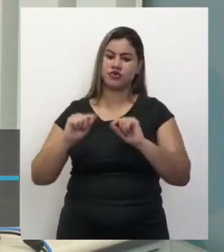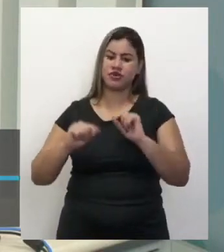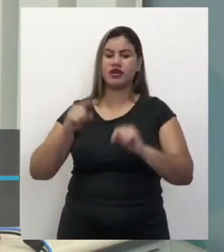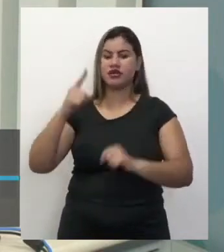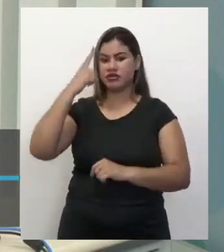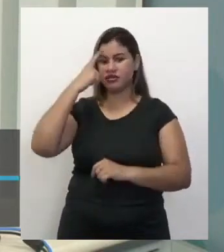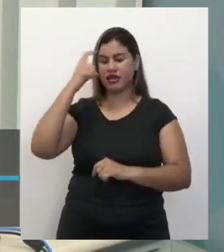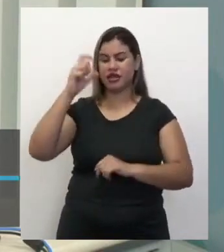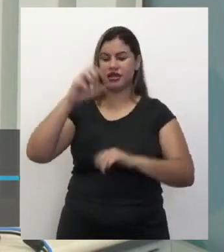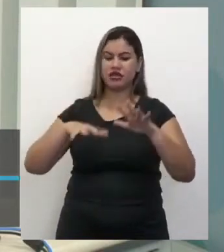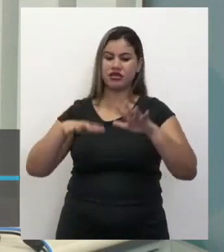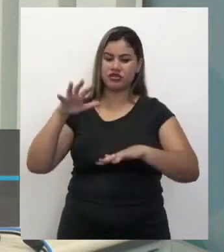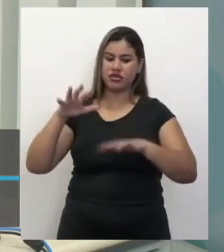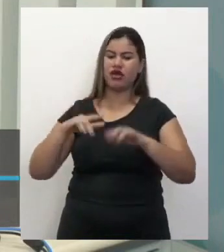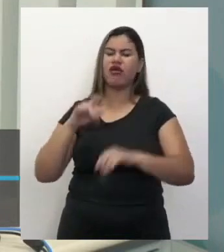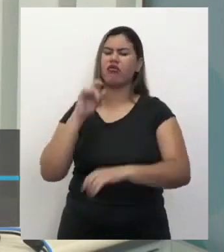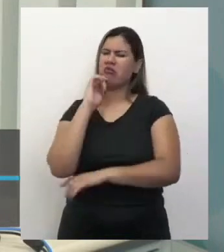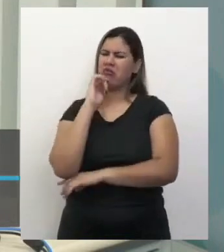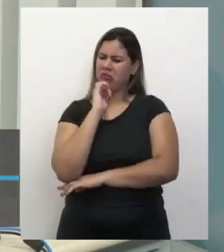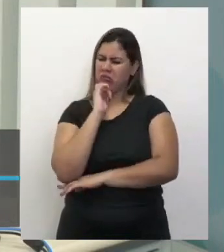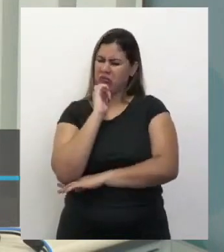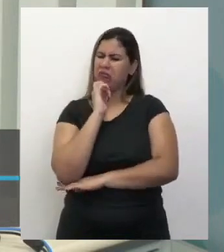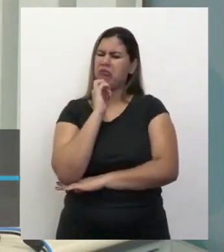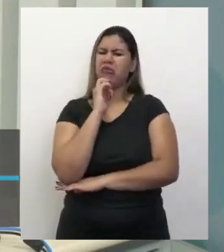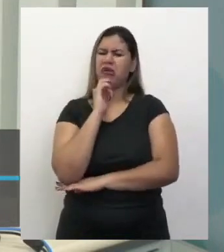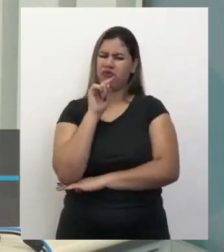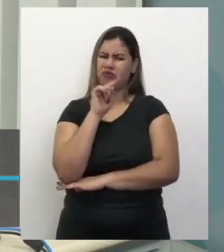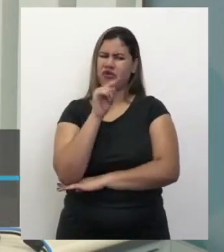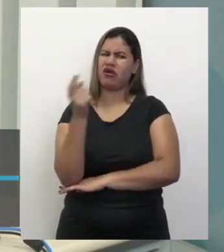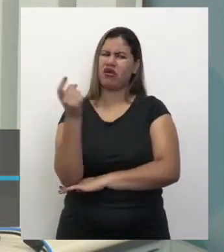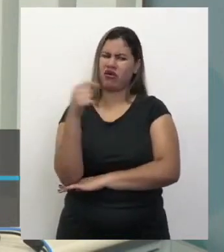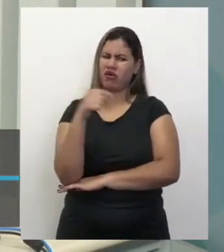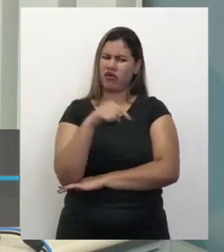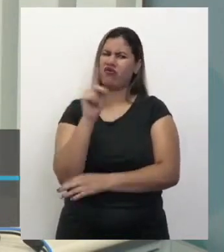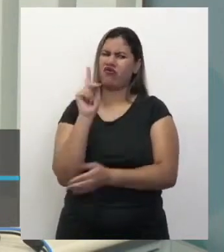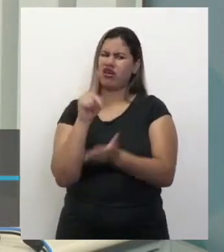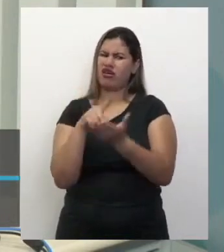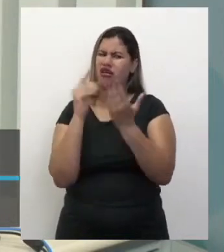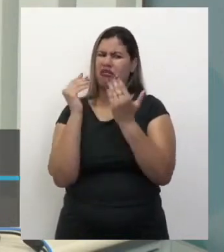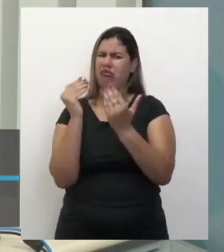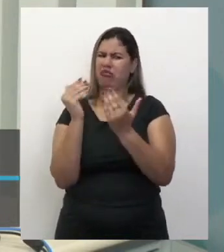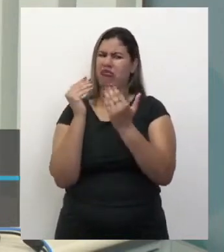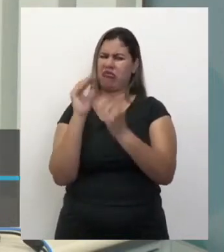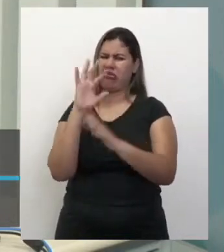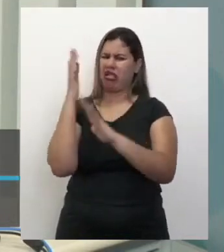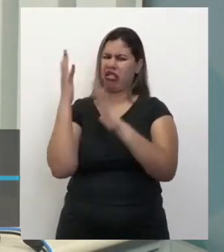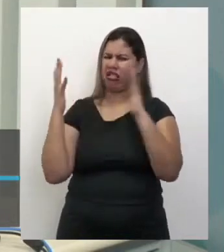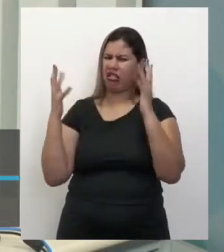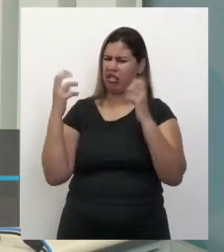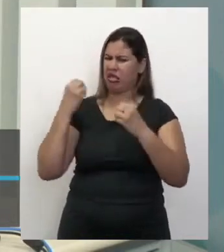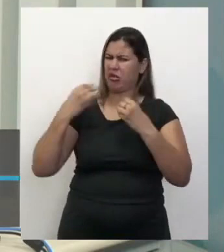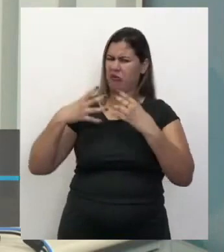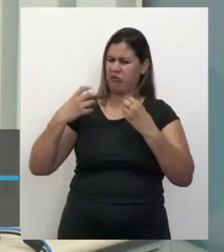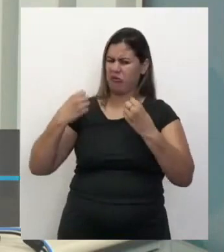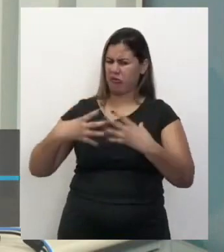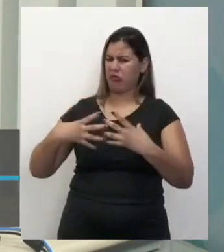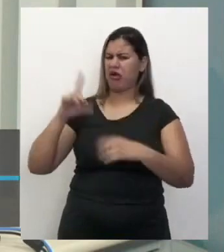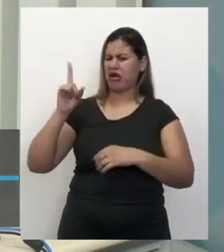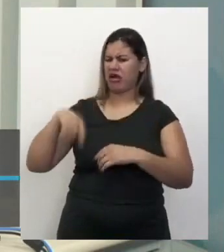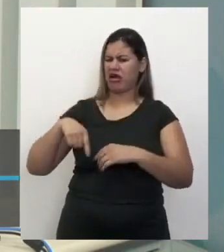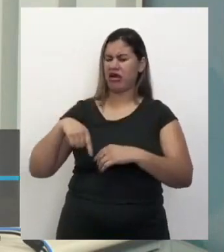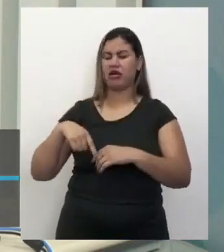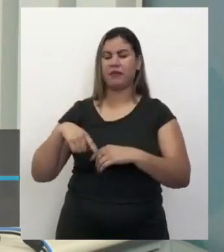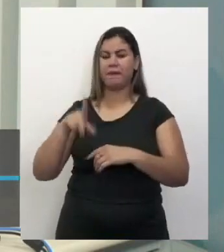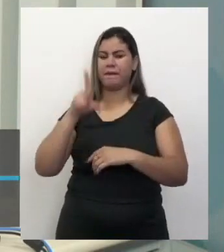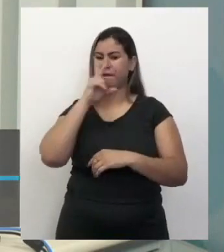talvez esteja duvidando. Será que quando você chegou aqui era desse jeito mesmo? Tinha tanta floresta, a floresta era boa assim, ou tinha... Então ele dá uma